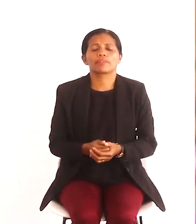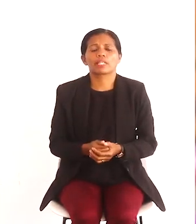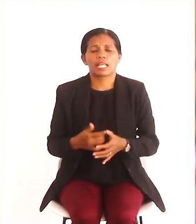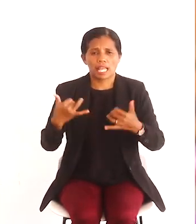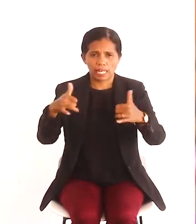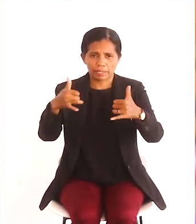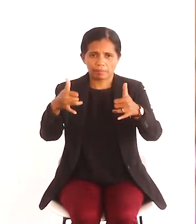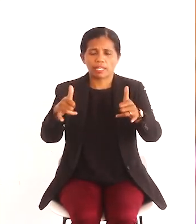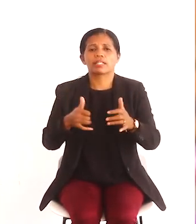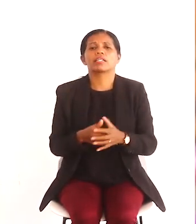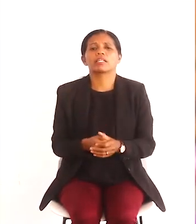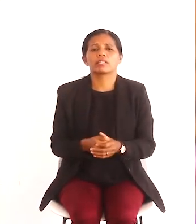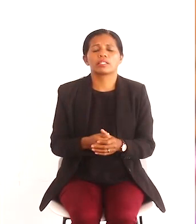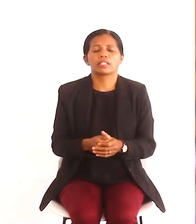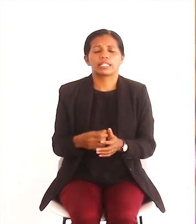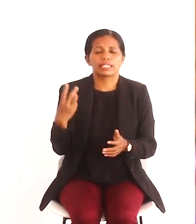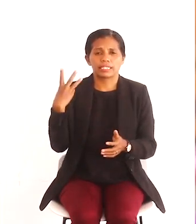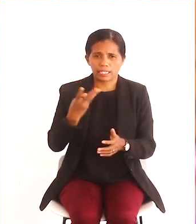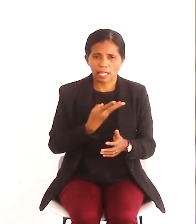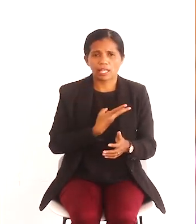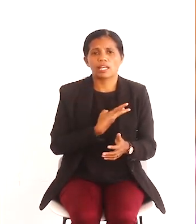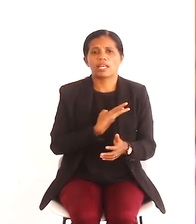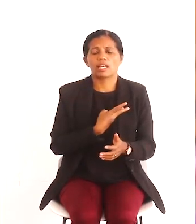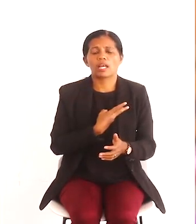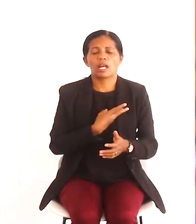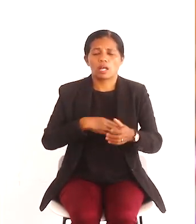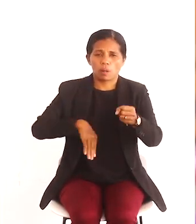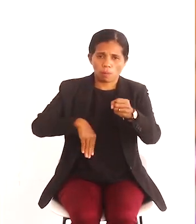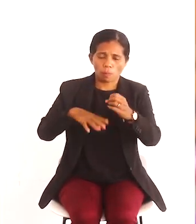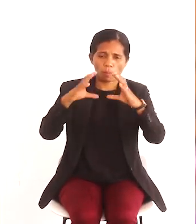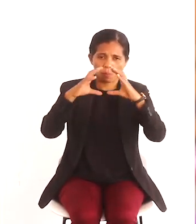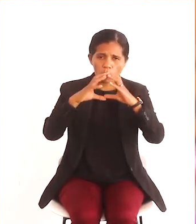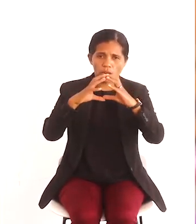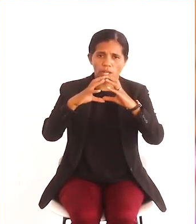Brincar, nós, bola.